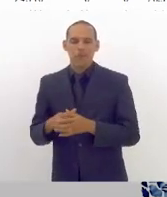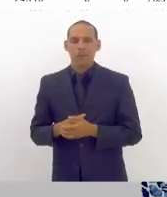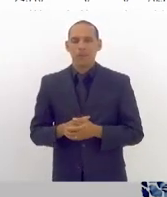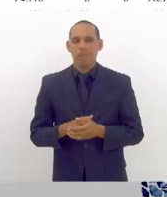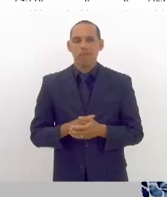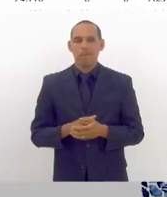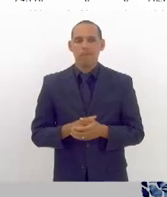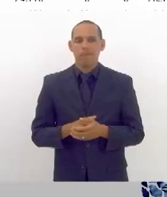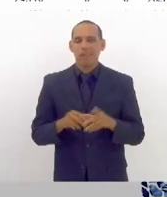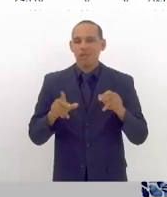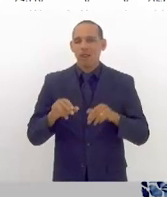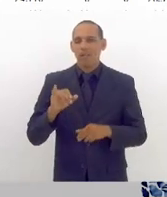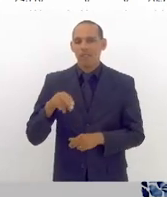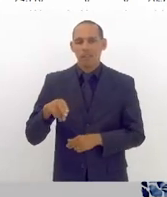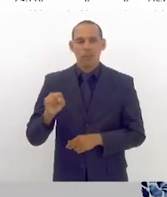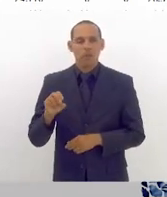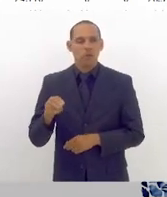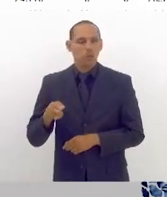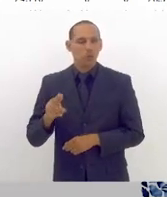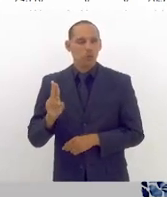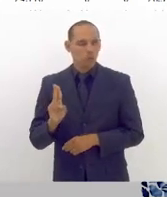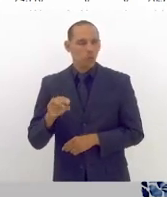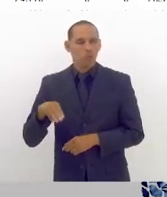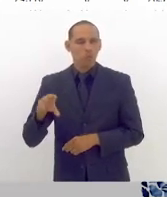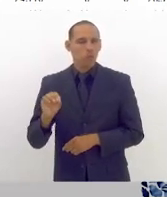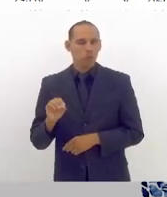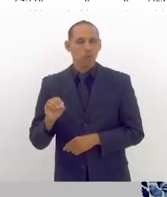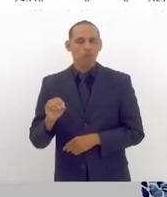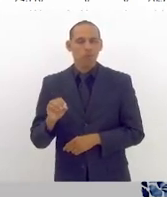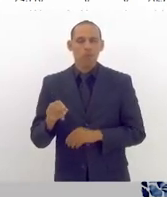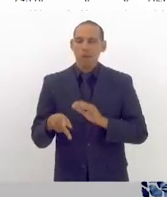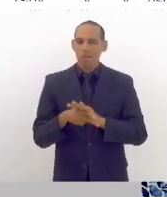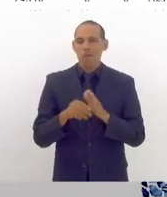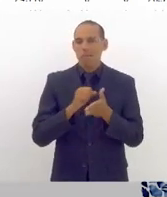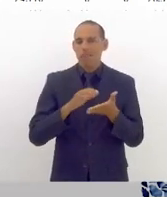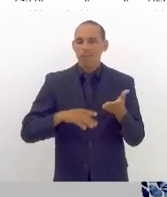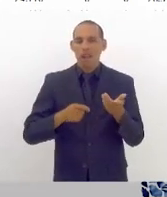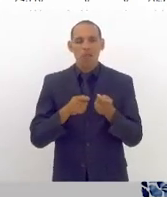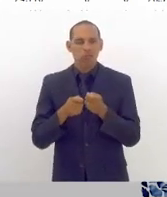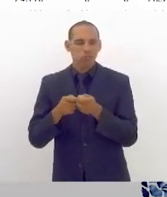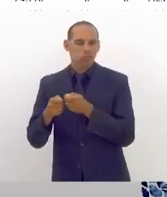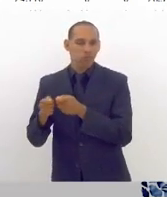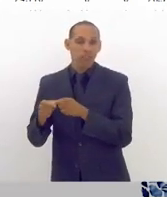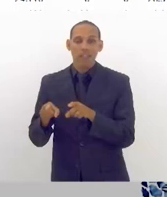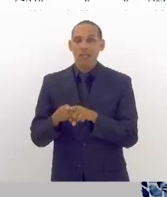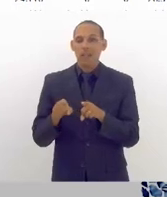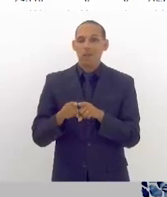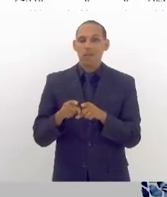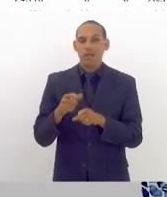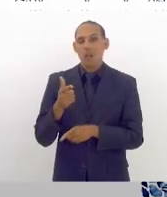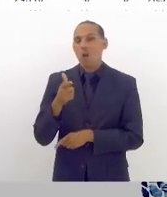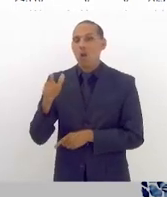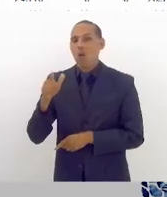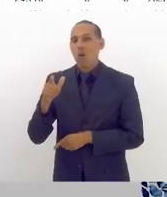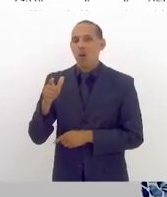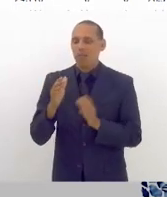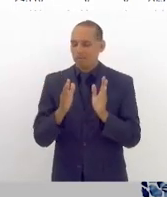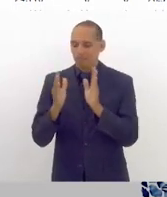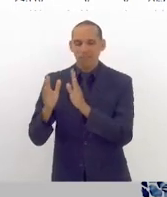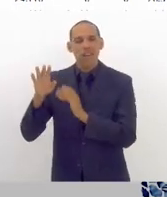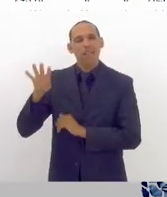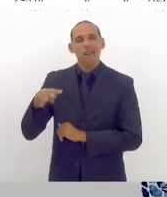como insumo pelas atividades econômicas pode seguir a outra parte da tabela é a demanda final